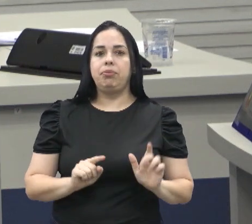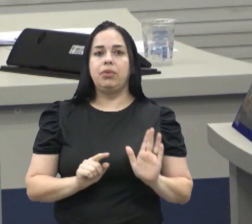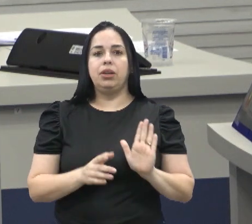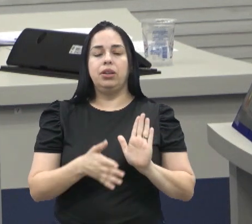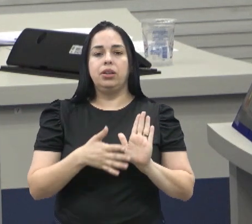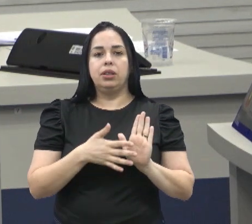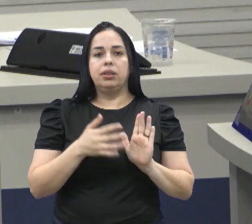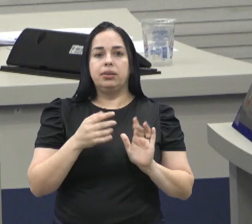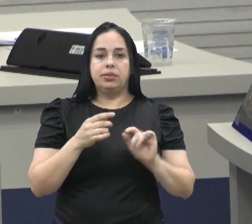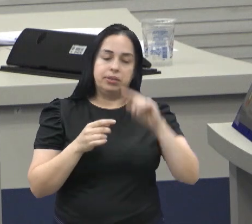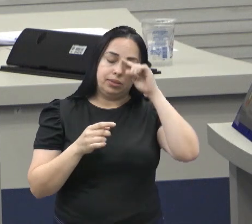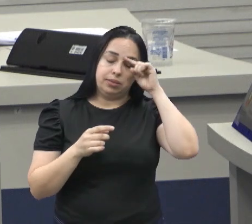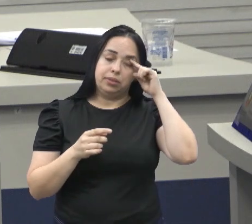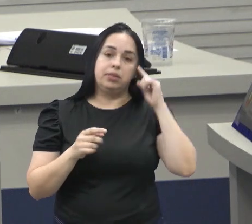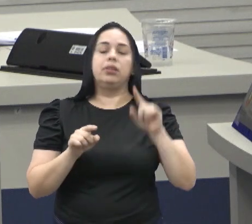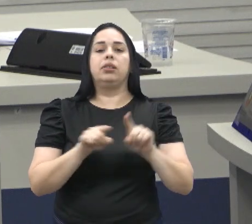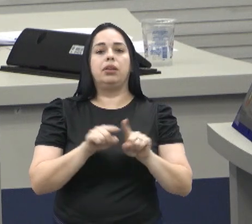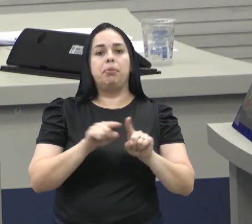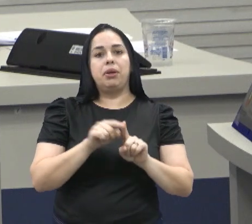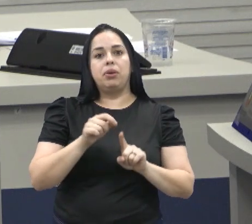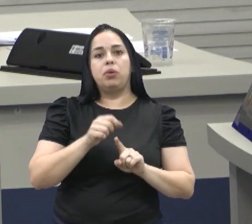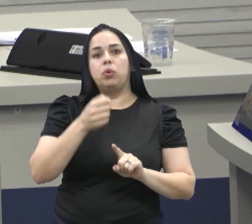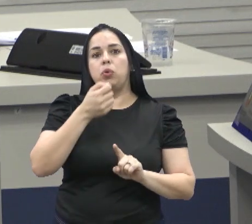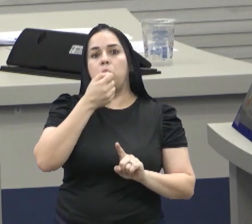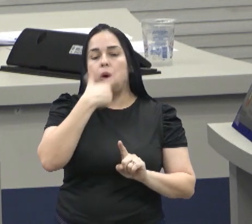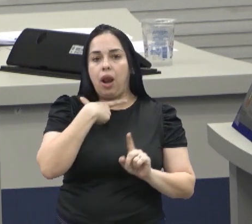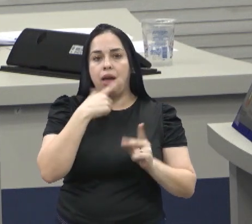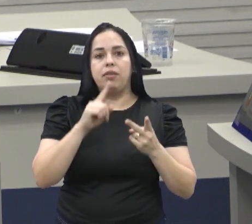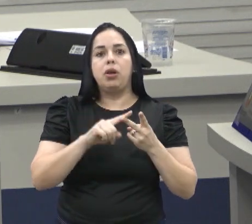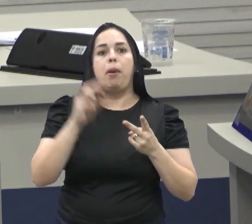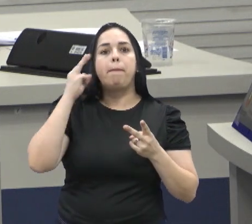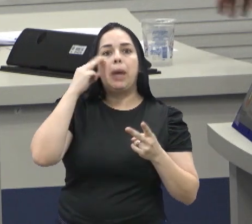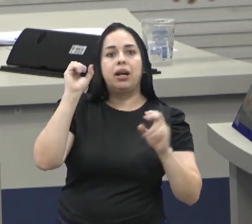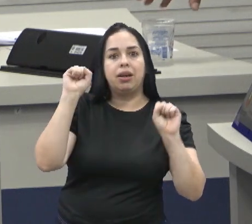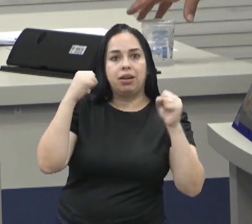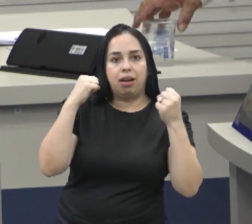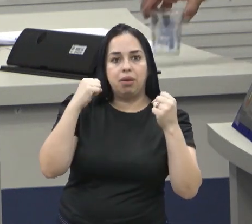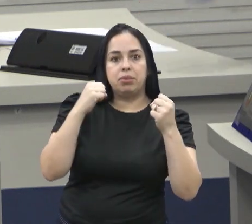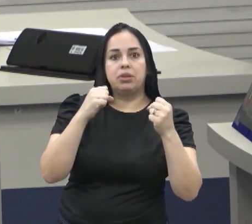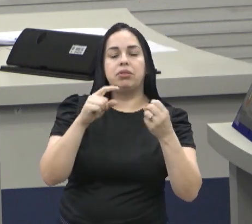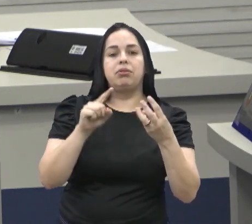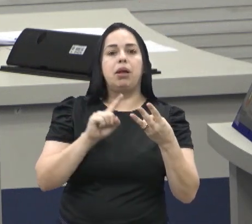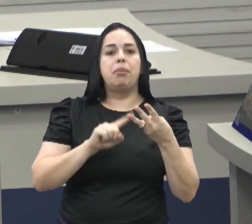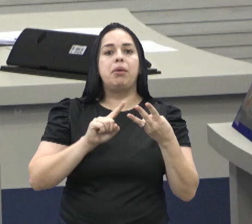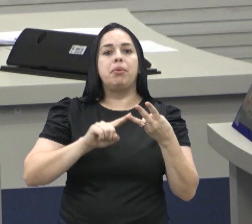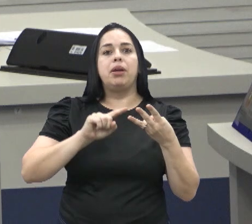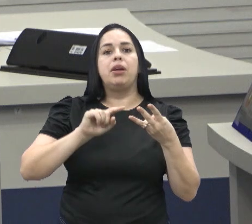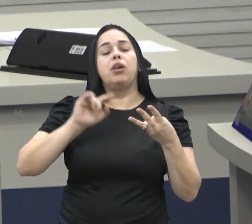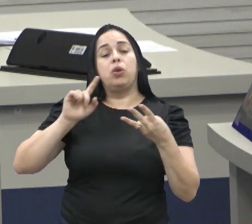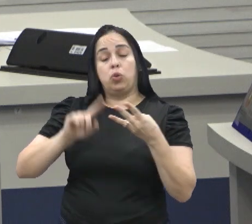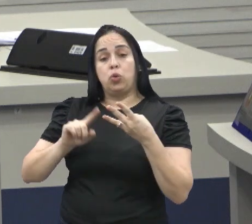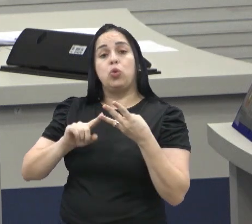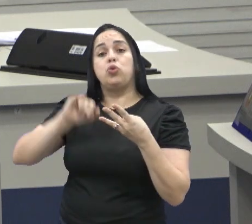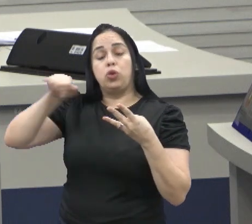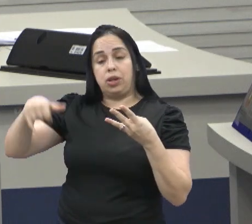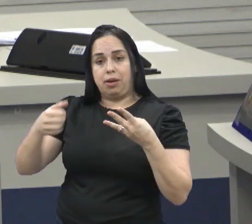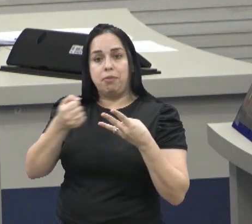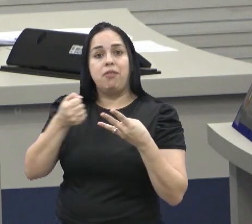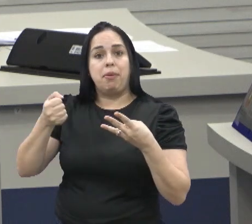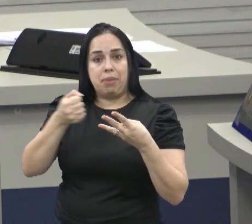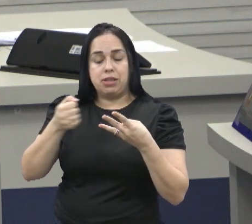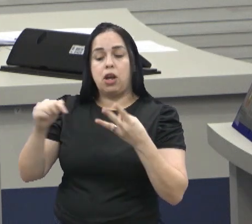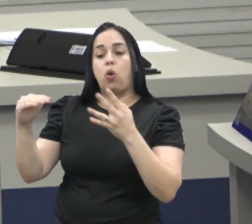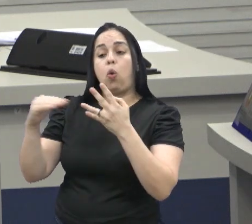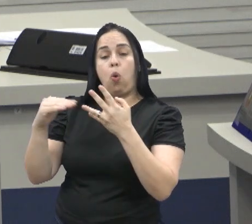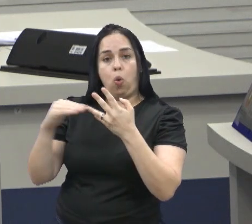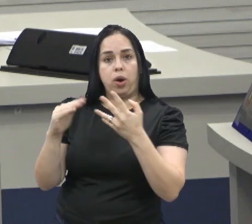votaram contrário, o Roberto Eleve e Marcão. E o Júnior da farmácia votou favorável. Então, essa coisa